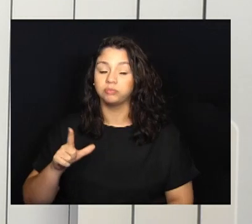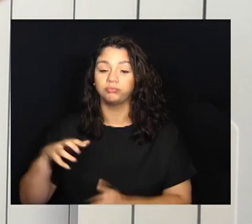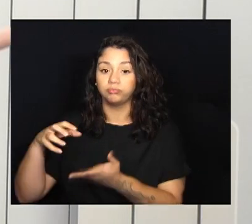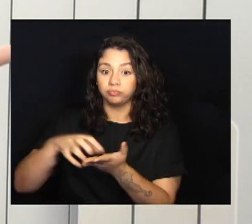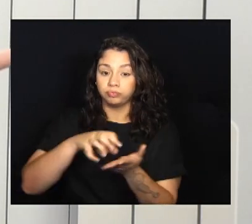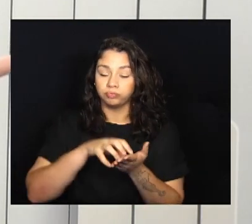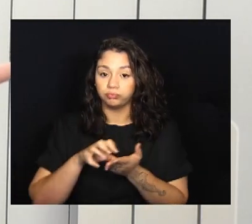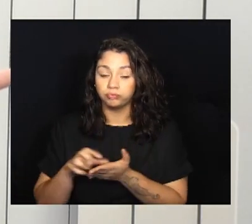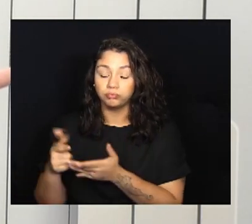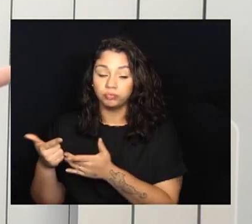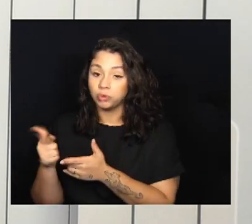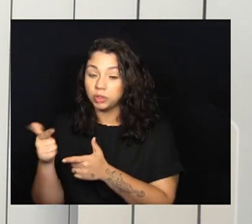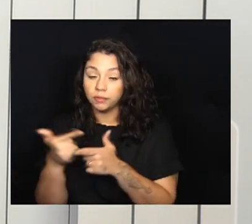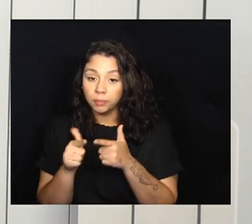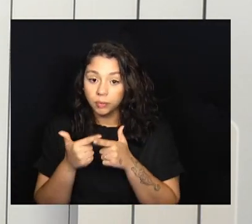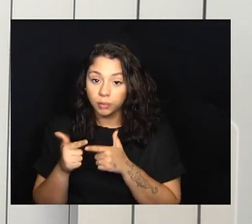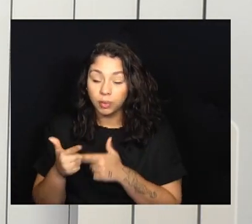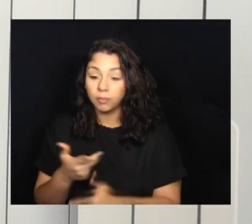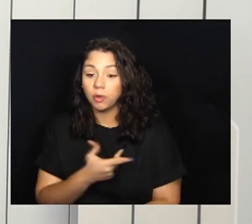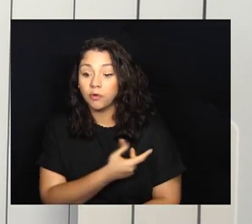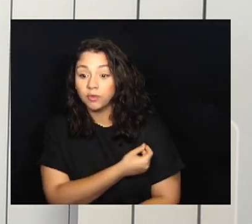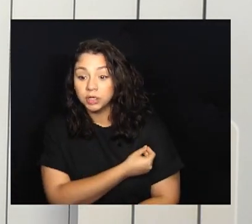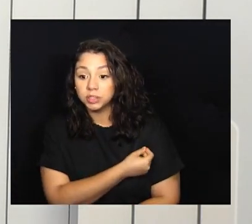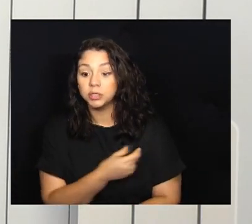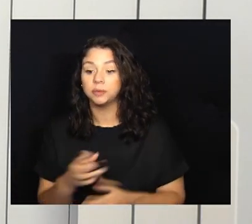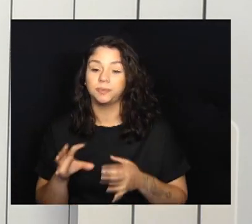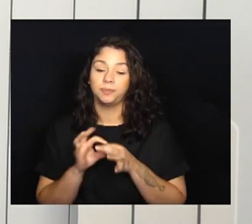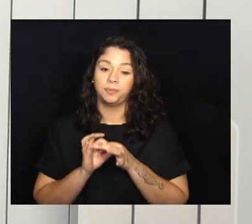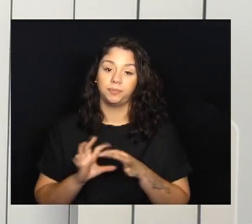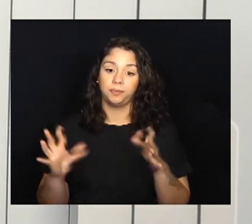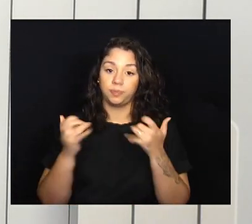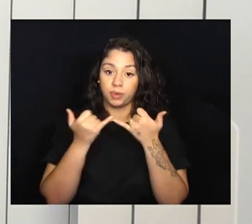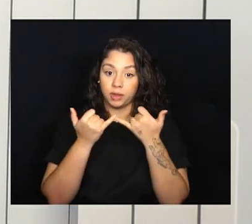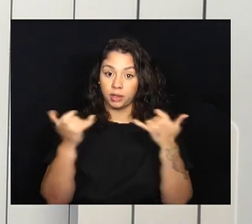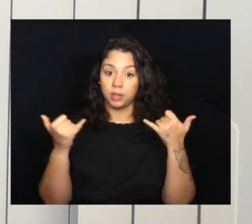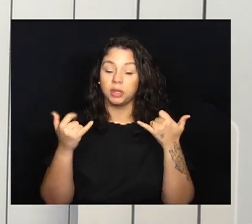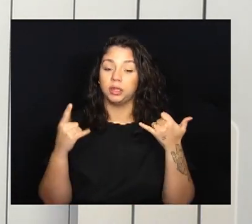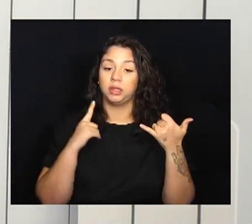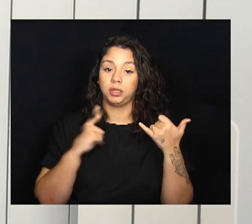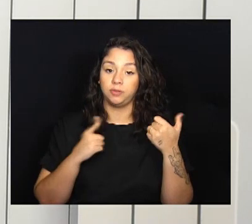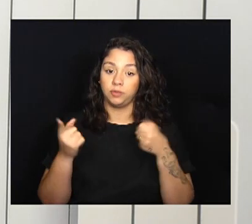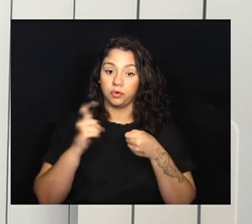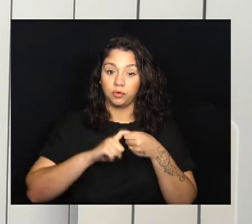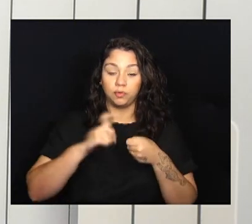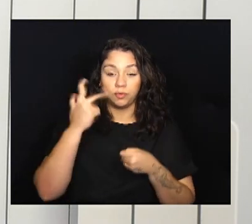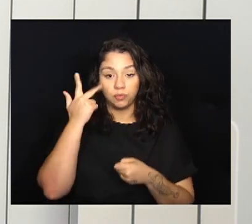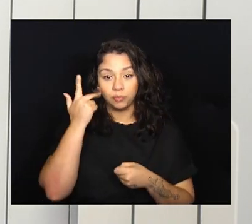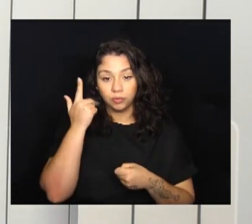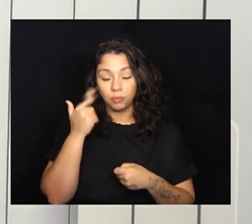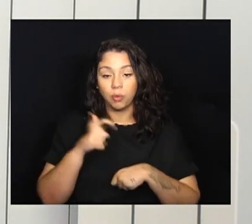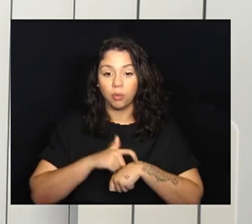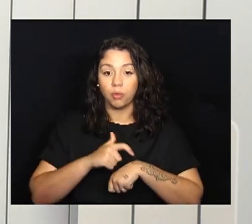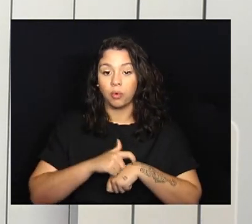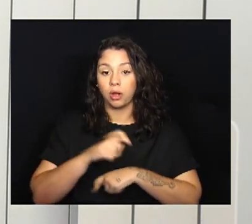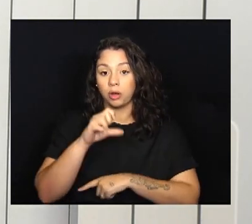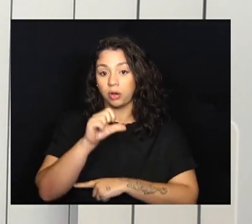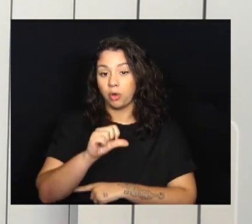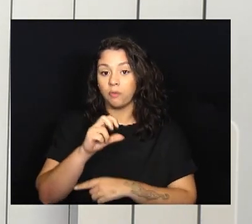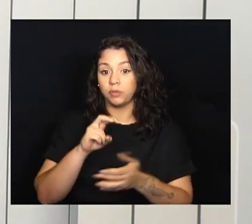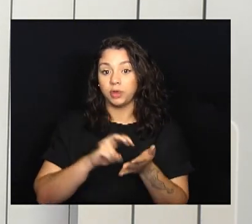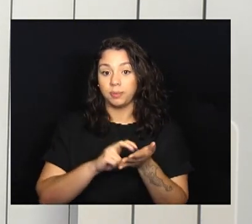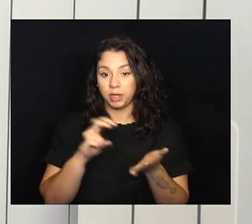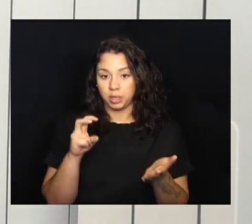houve problemas com as vacinas. O fornecimento de energia foi normalizado por volta das 9h da